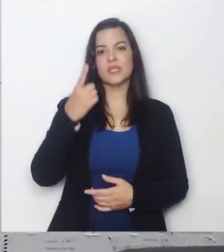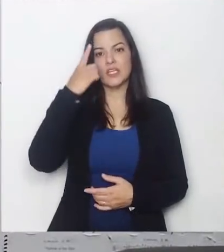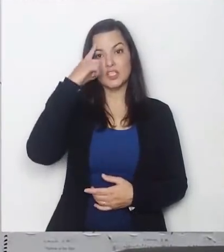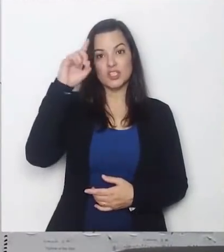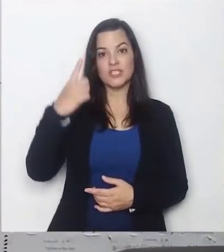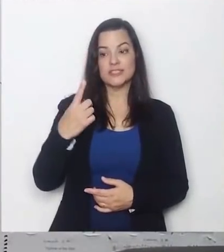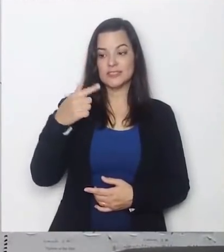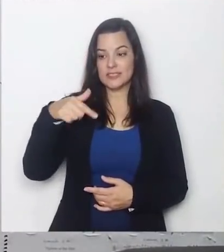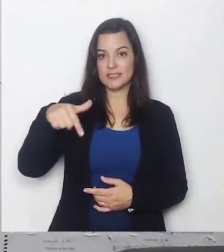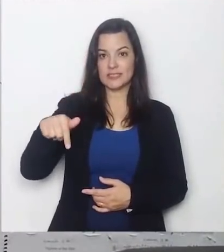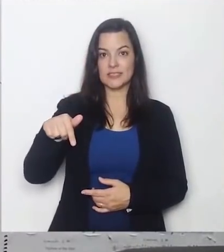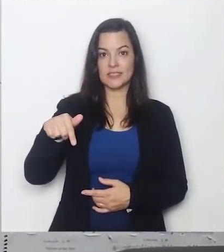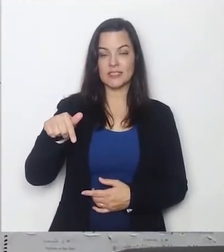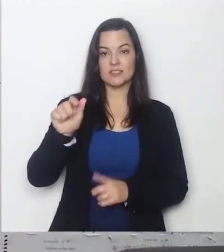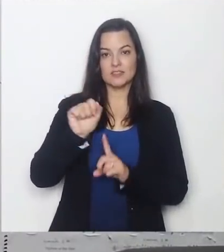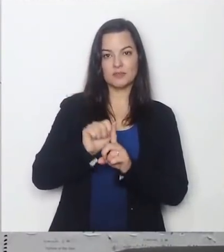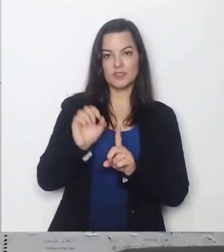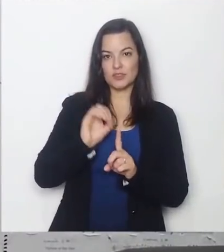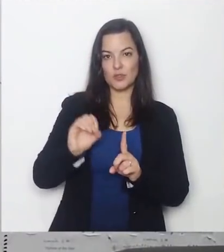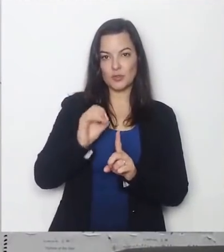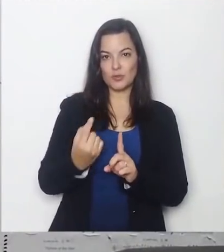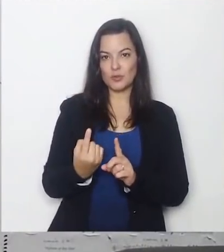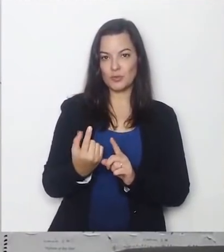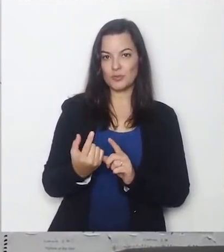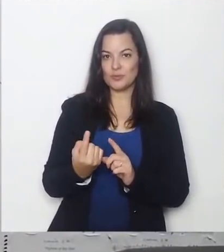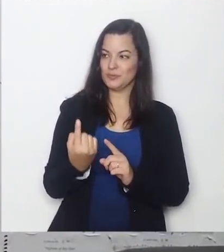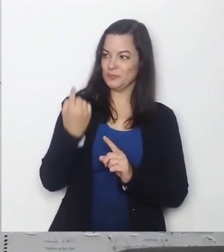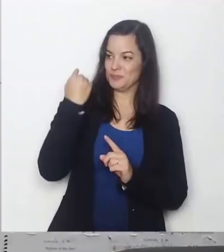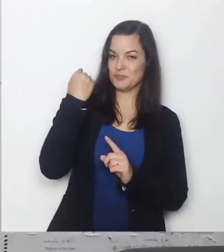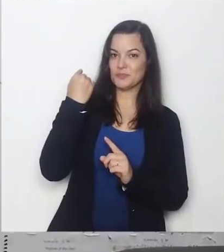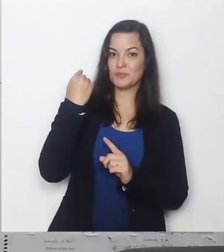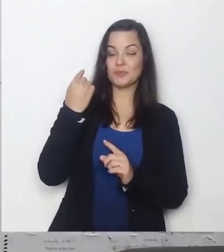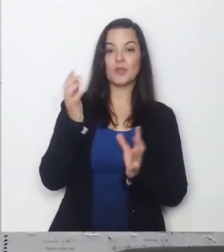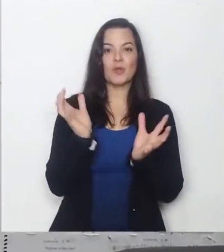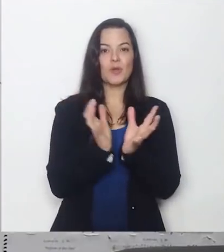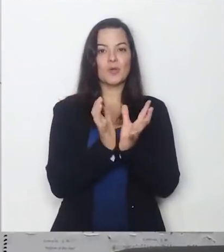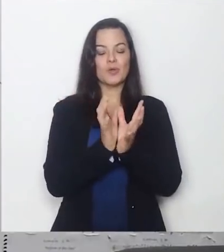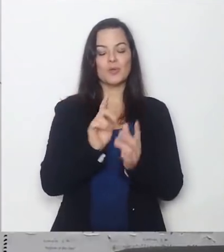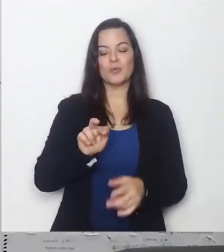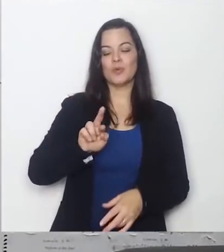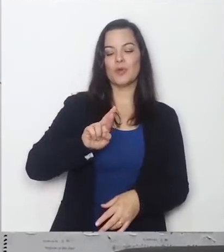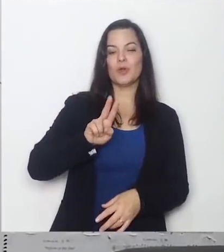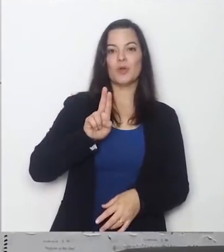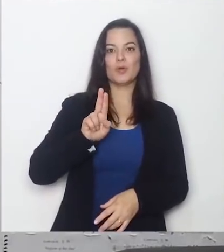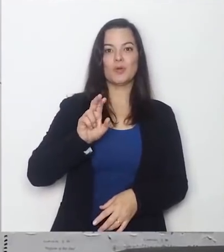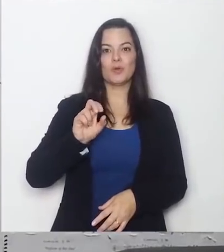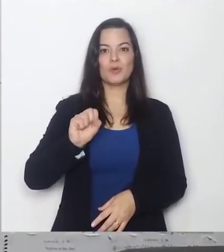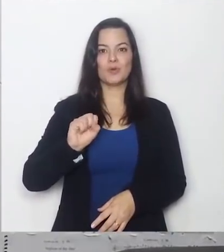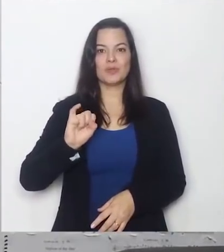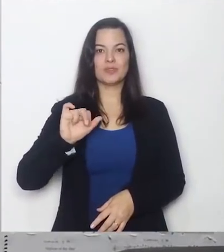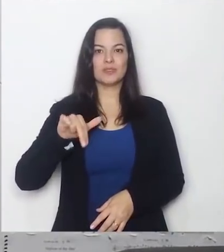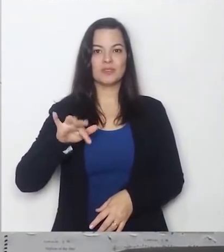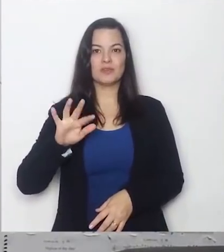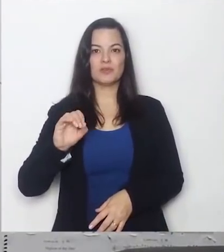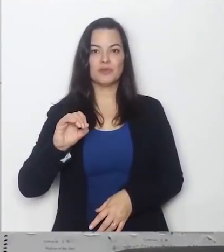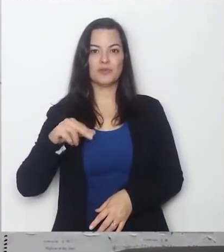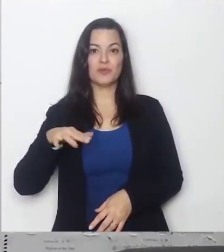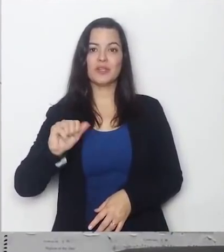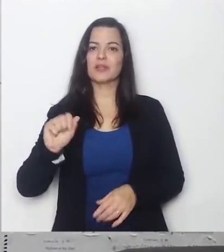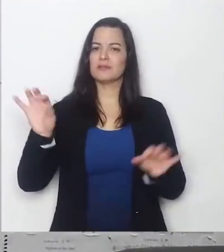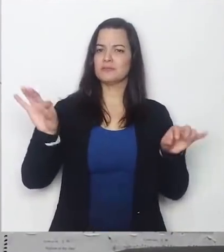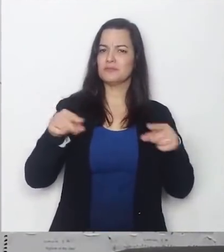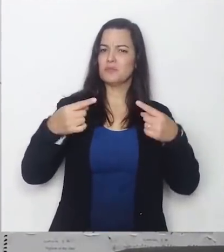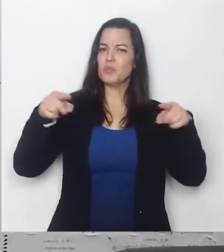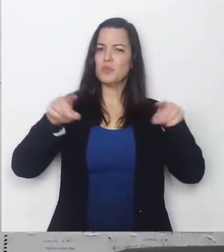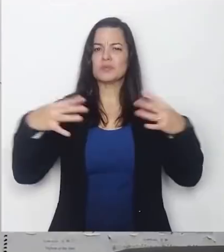Dia 17 de outubro, a Orquestra Gru Sinfônica, onde eu e meu amigo Daniel trabalhamos, tocou uma